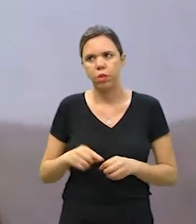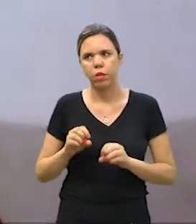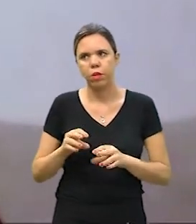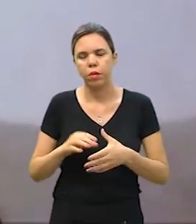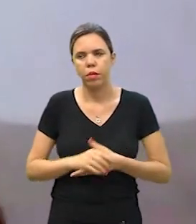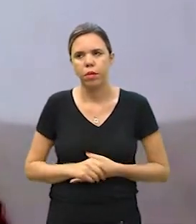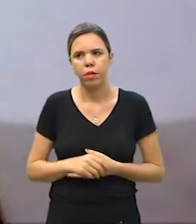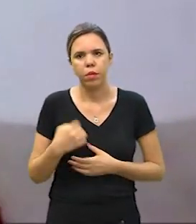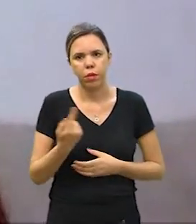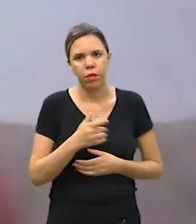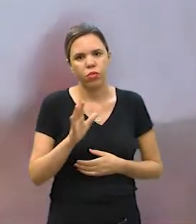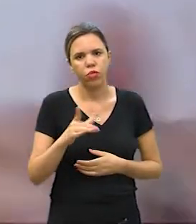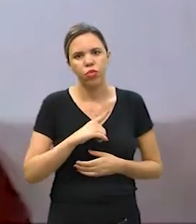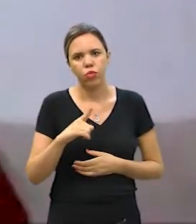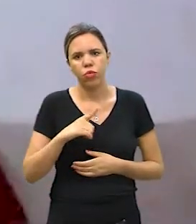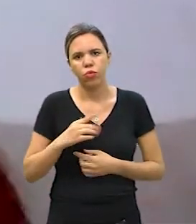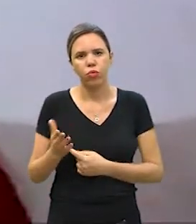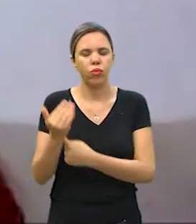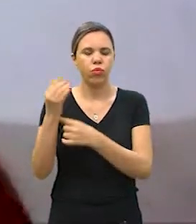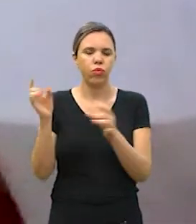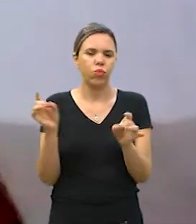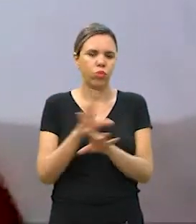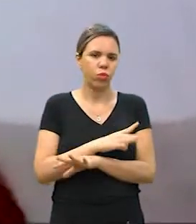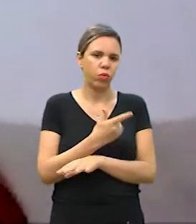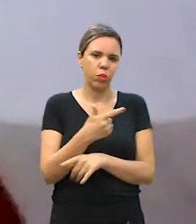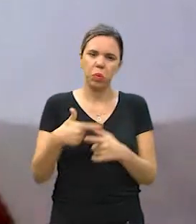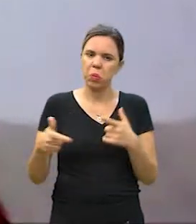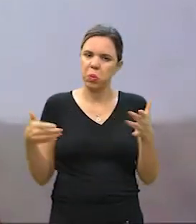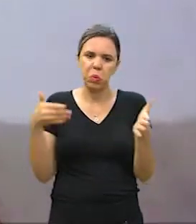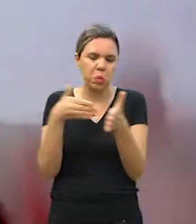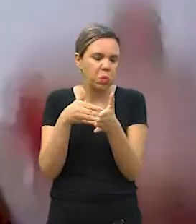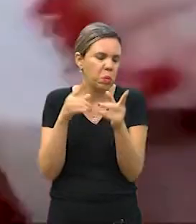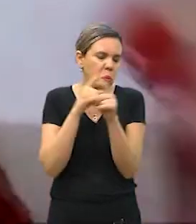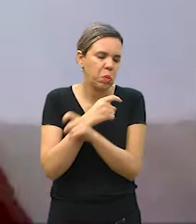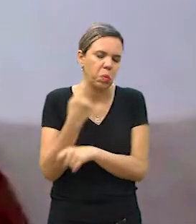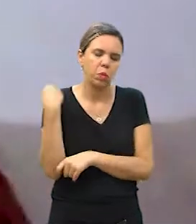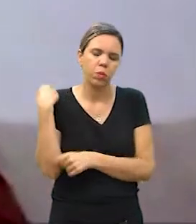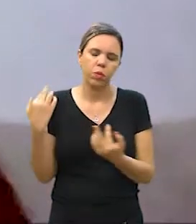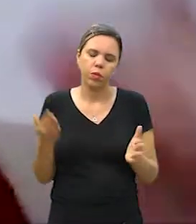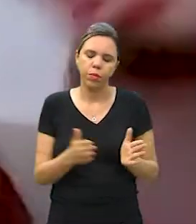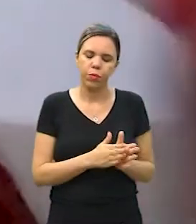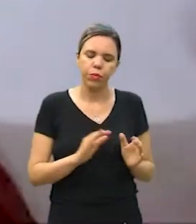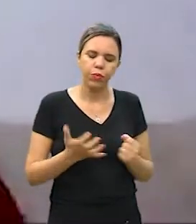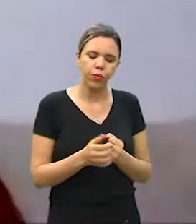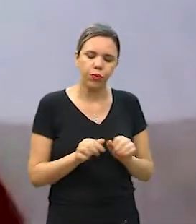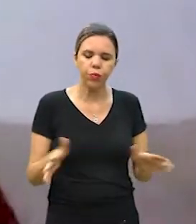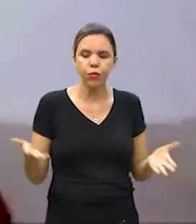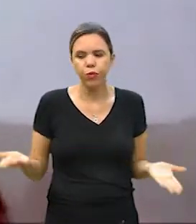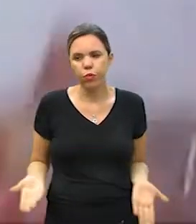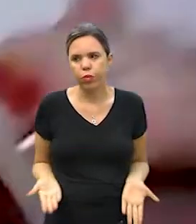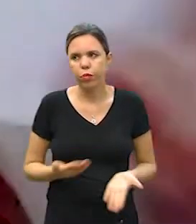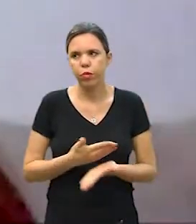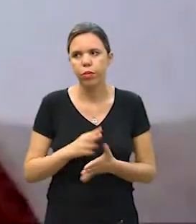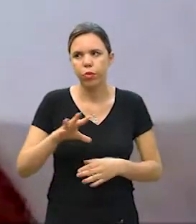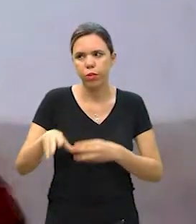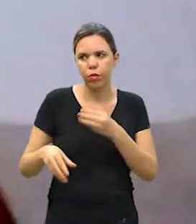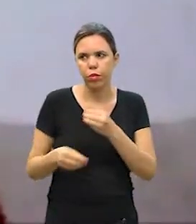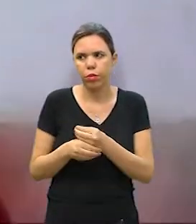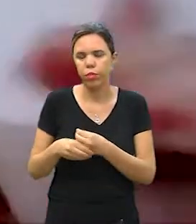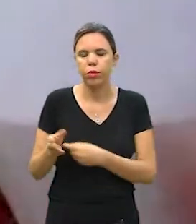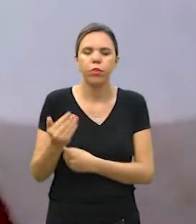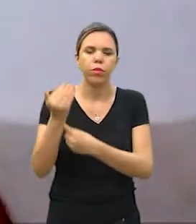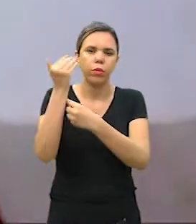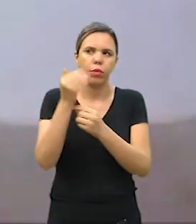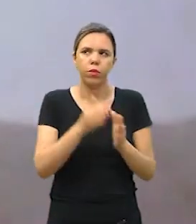de Educação, a gente já teria essas tecnologias, não teria sido tão difícil usar, né, e começar a implementar